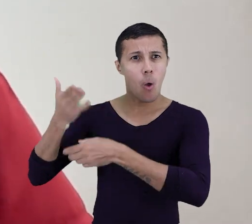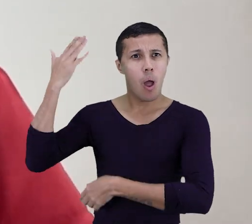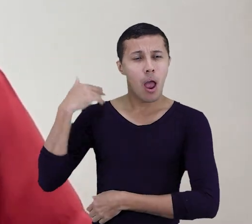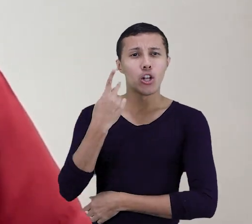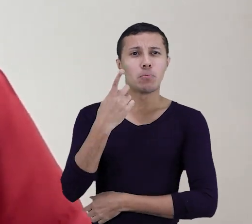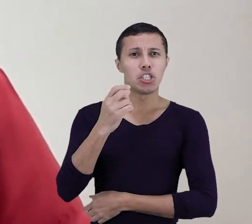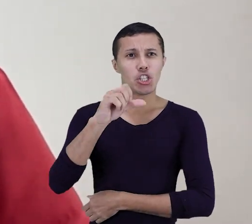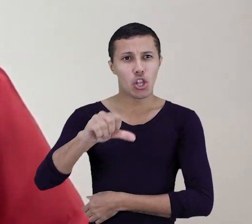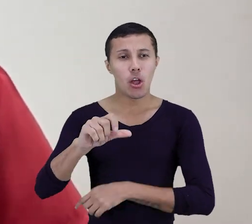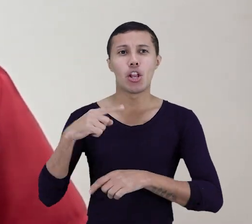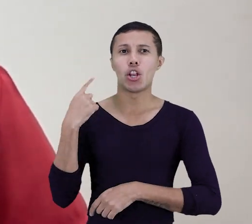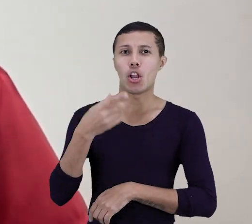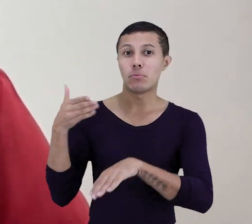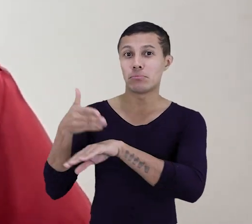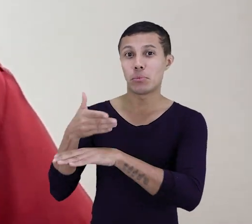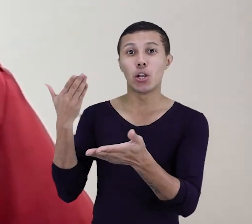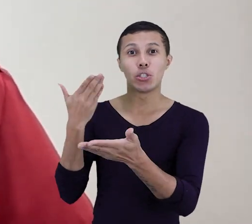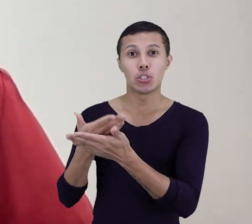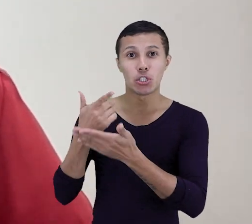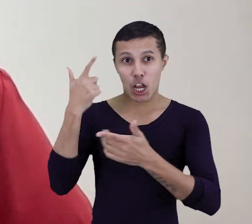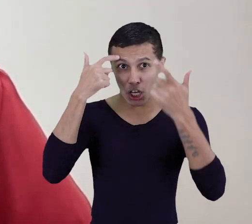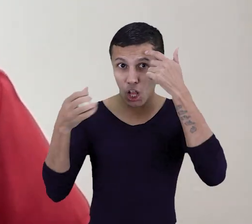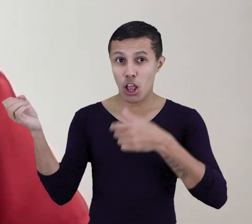2019. Participamos da Escola de Inovadores da